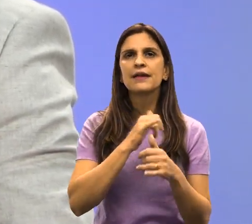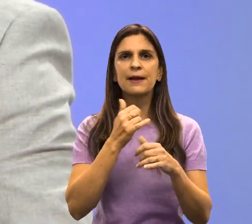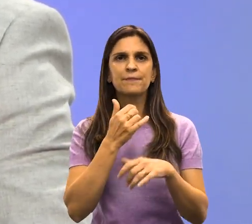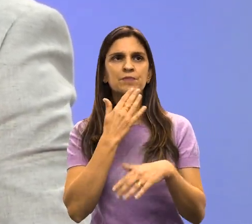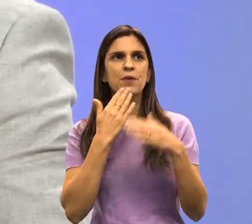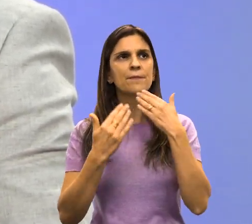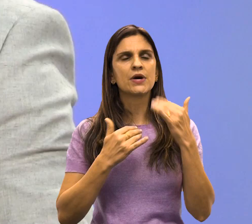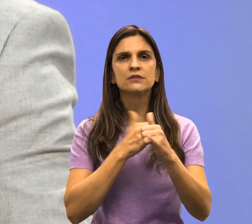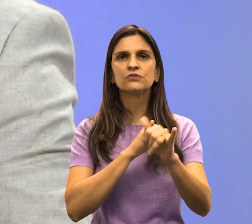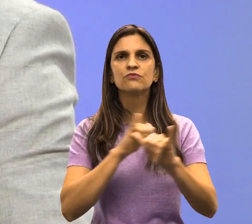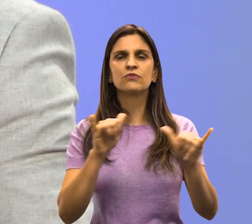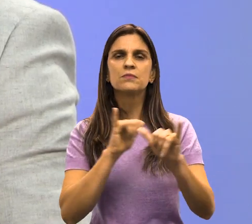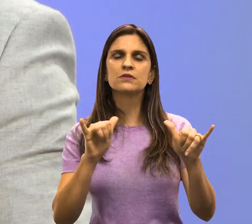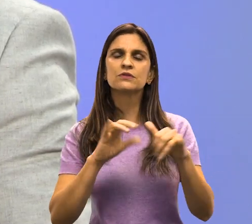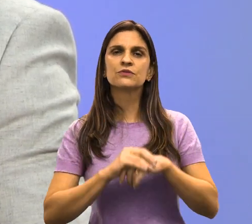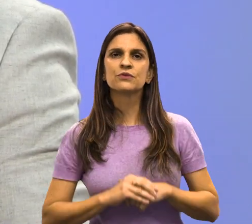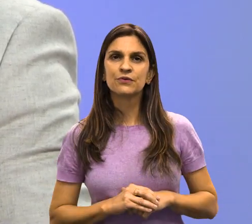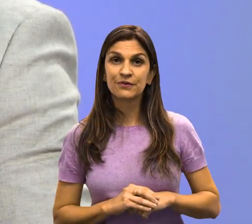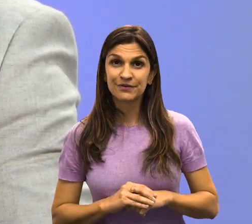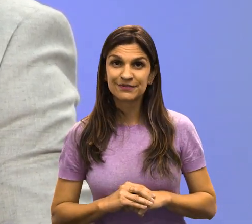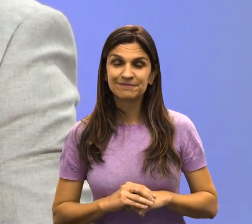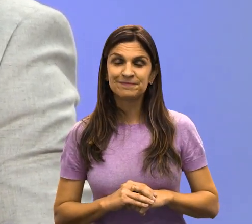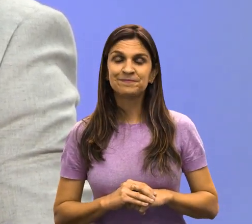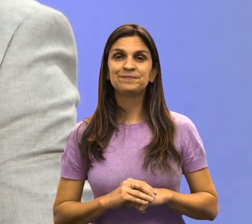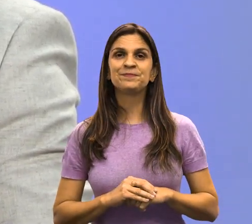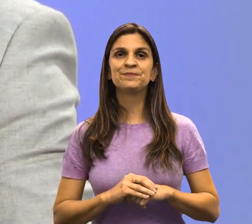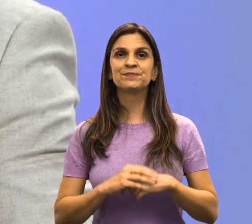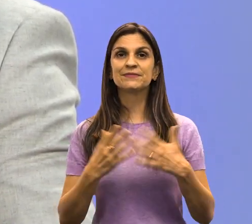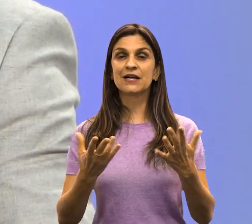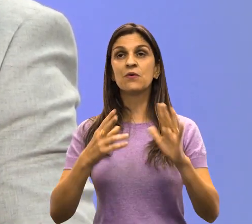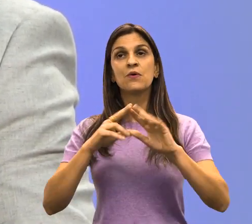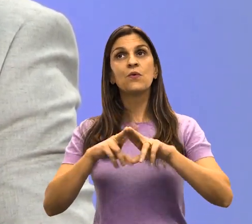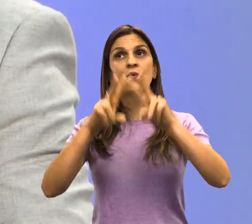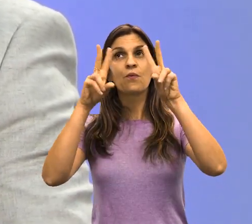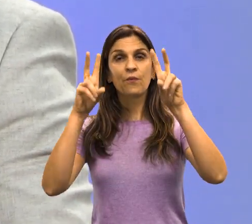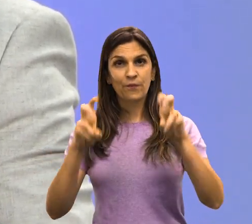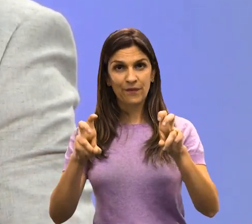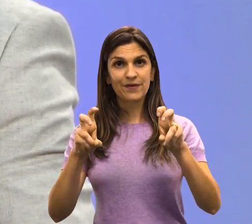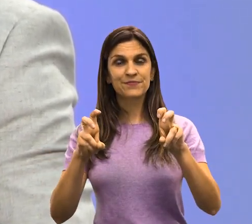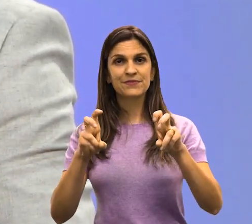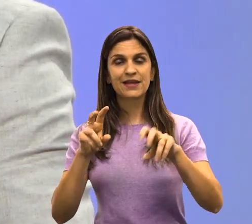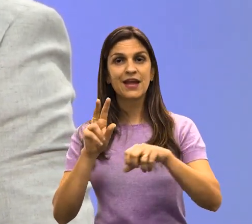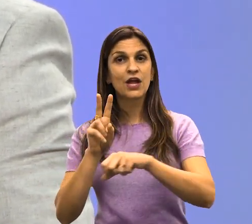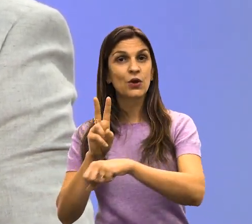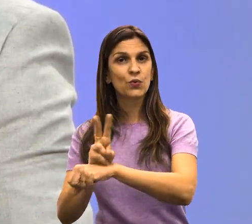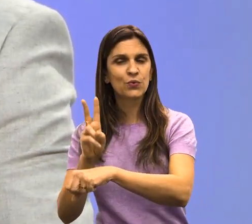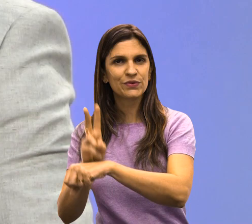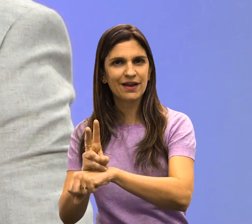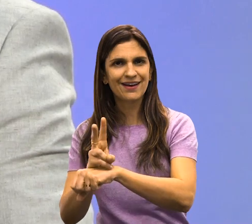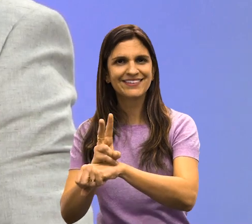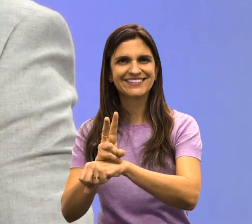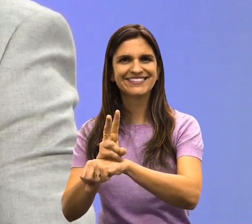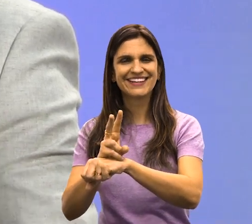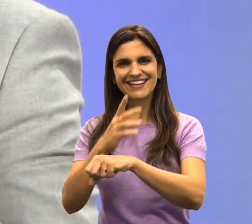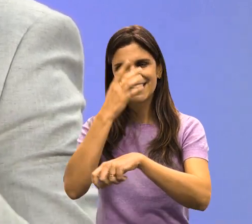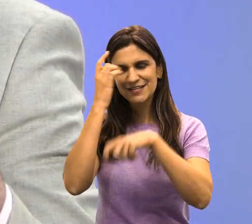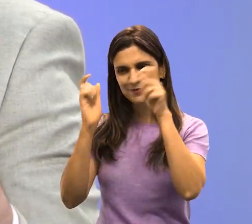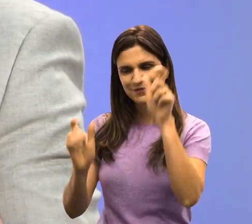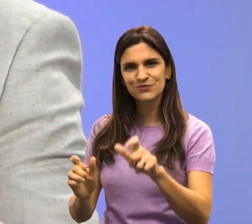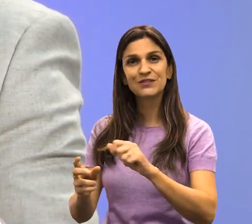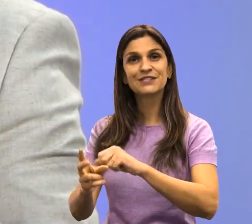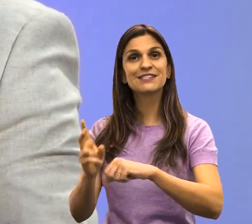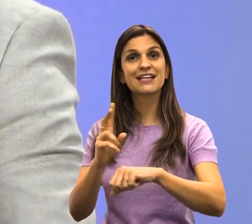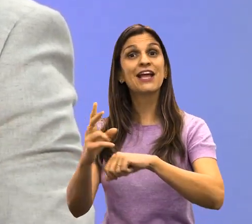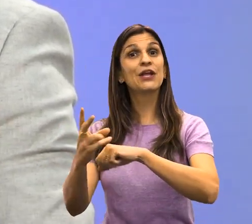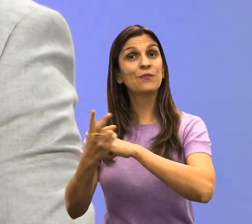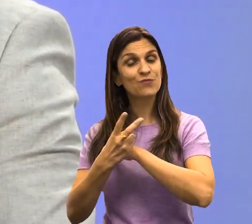ações elas são realmente válidas, porque o nosso lema é justamente esse, cuidar de quem cuida. Porque se a mãe está